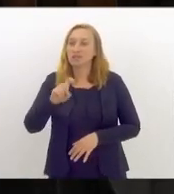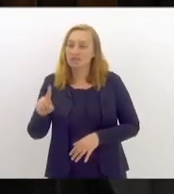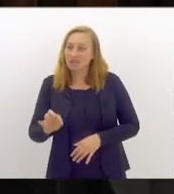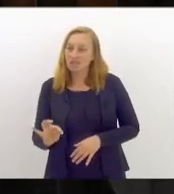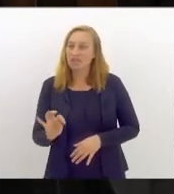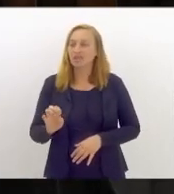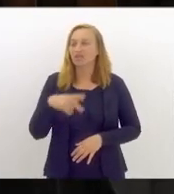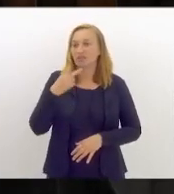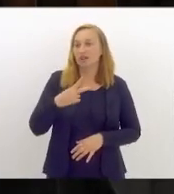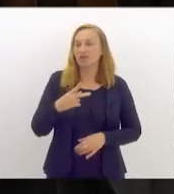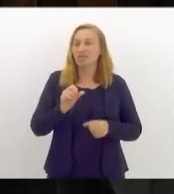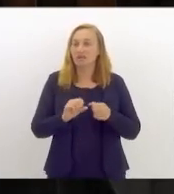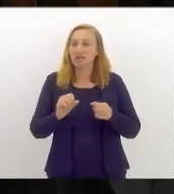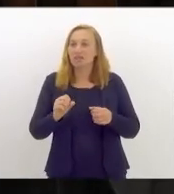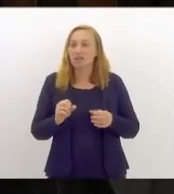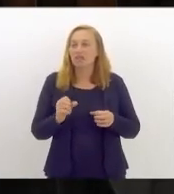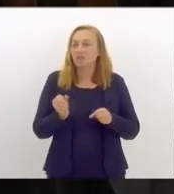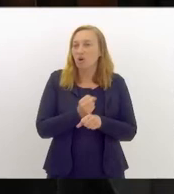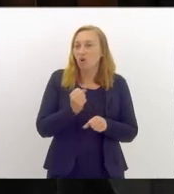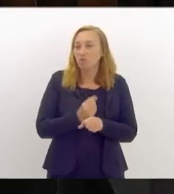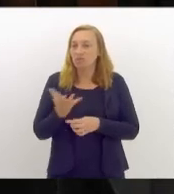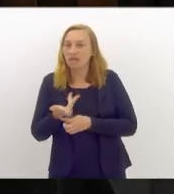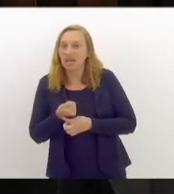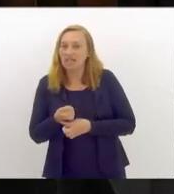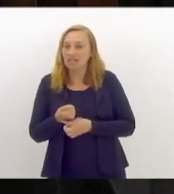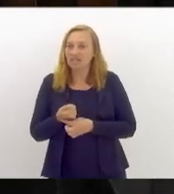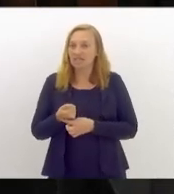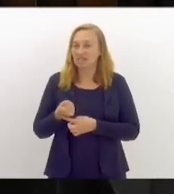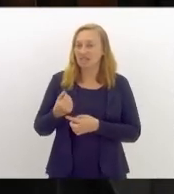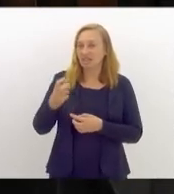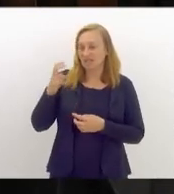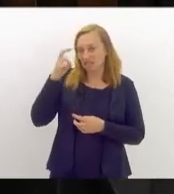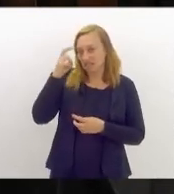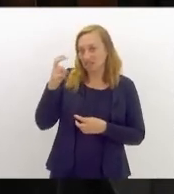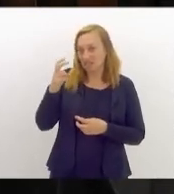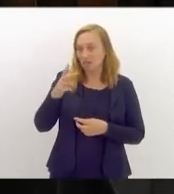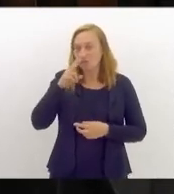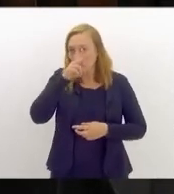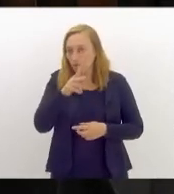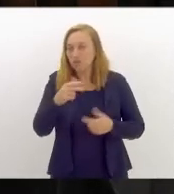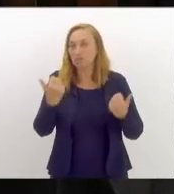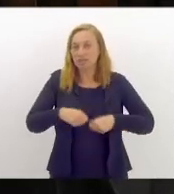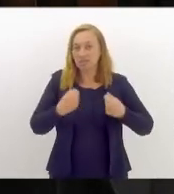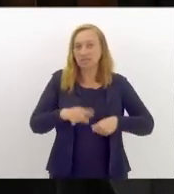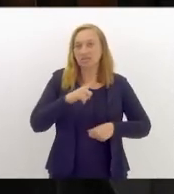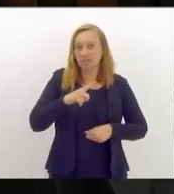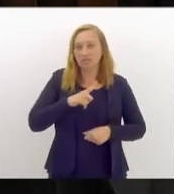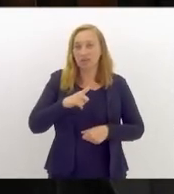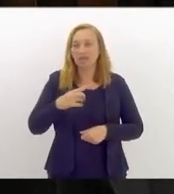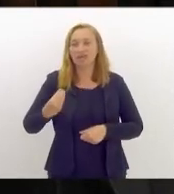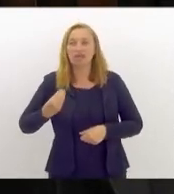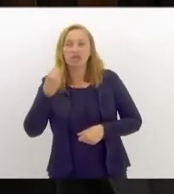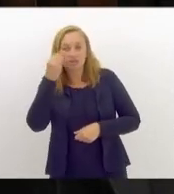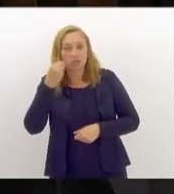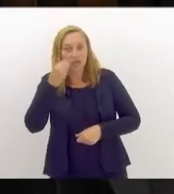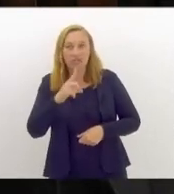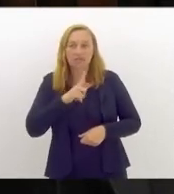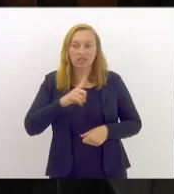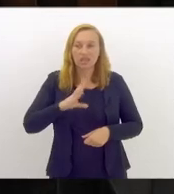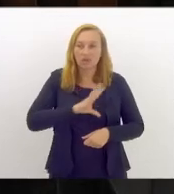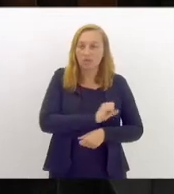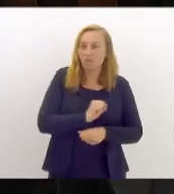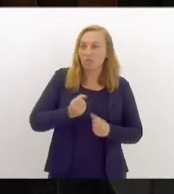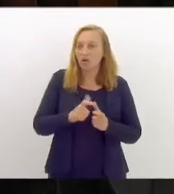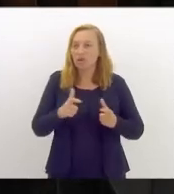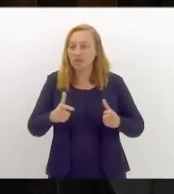para fazer uma obra de arte não basta ter talento não basta ter força é preciso também viver um grande amor nossa obra